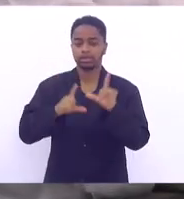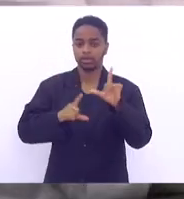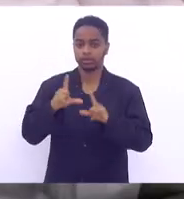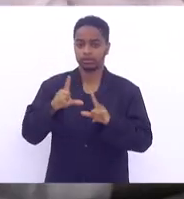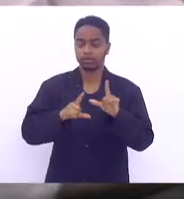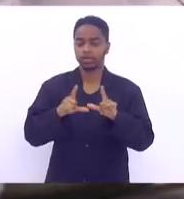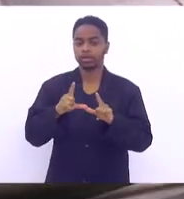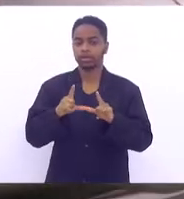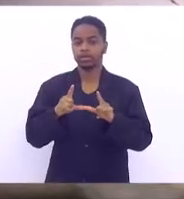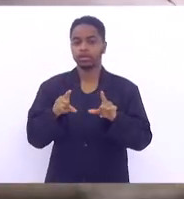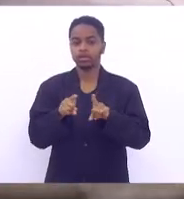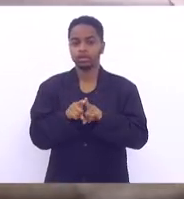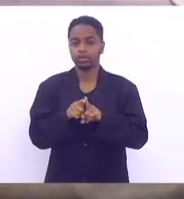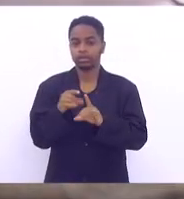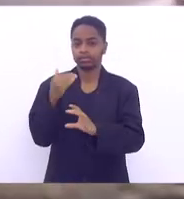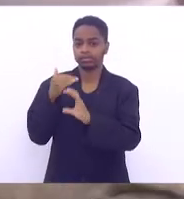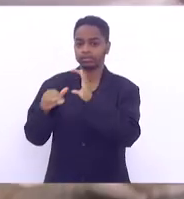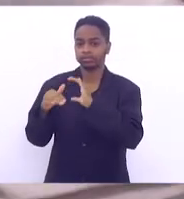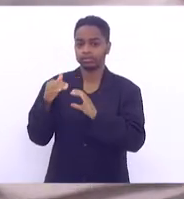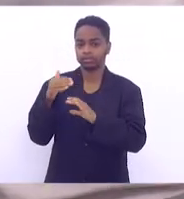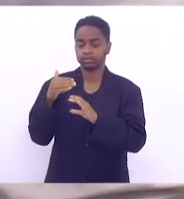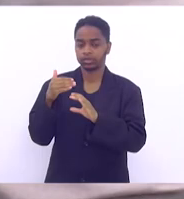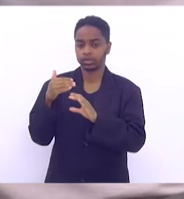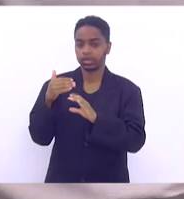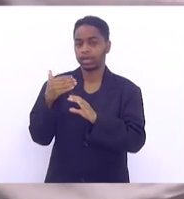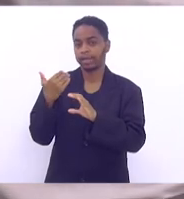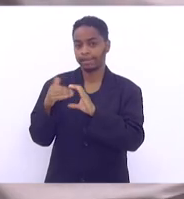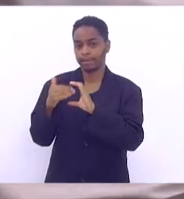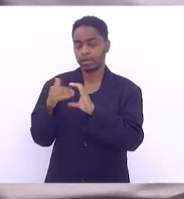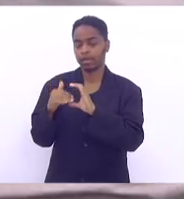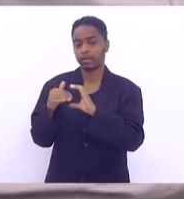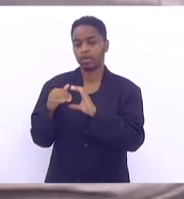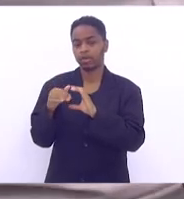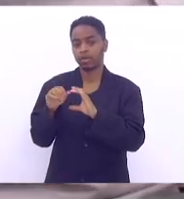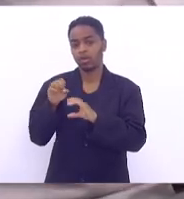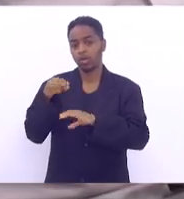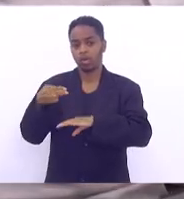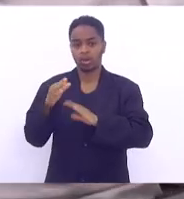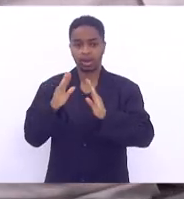assinatura a enviarem para o e-mail do cliente ou endereço do mesmo,